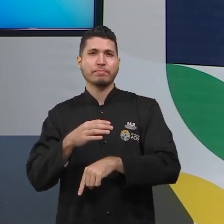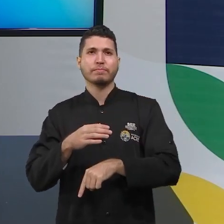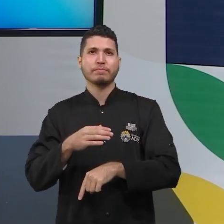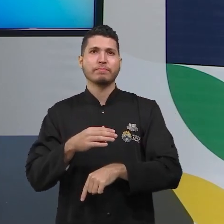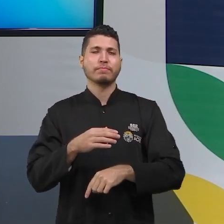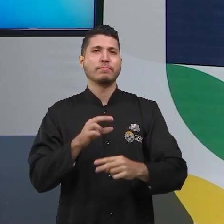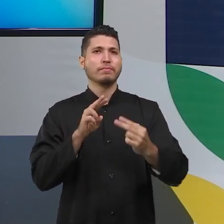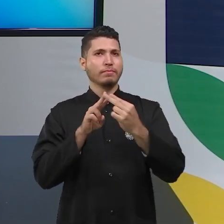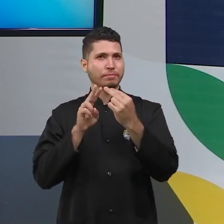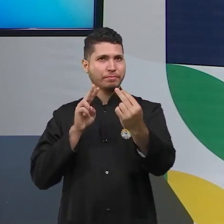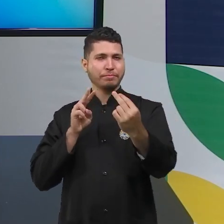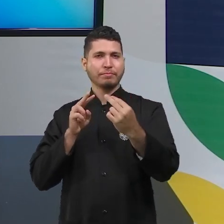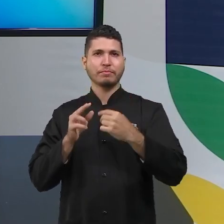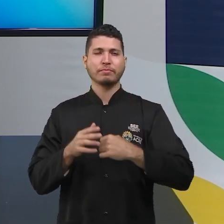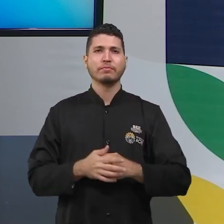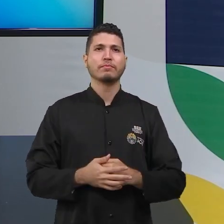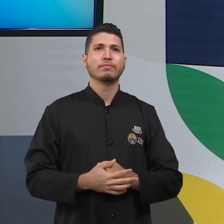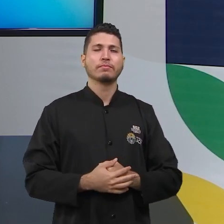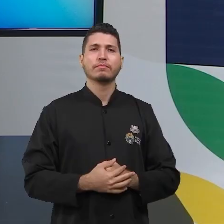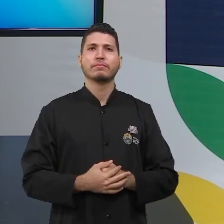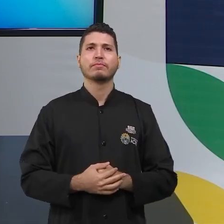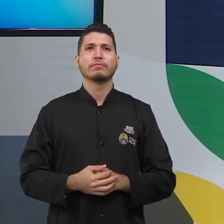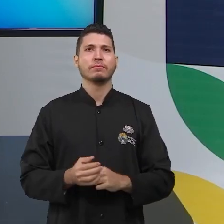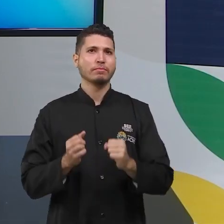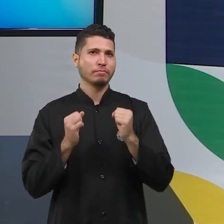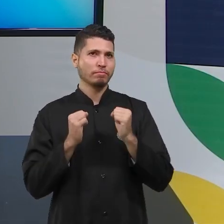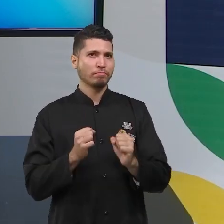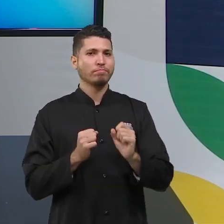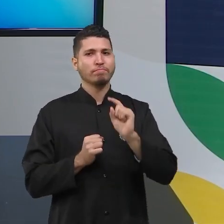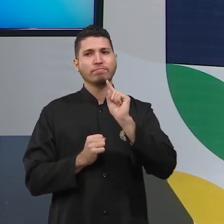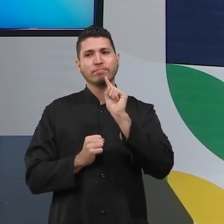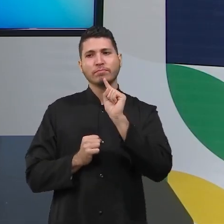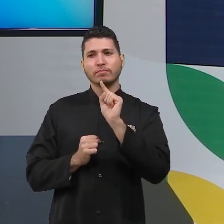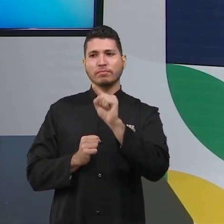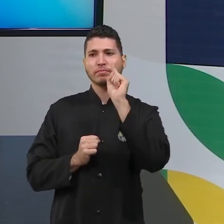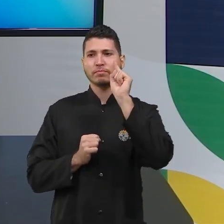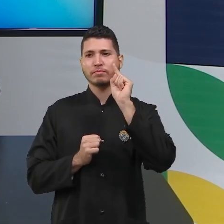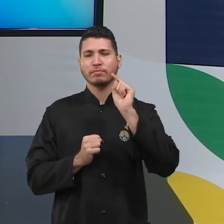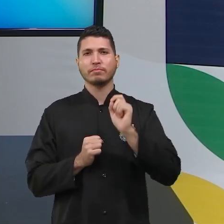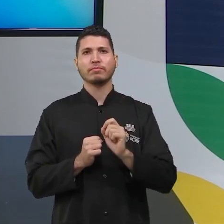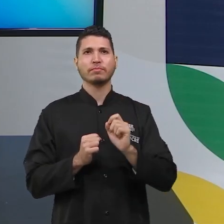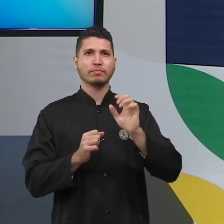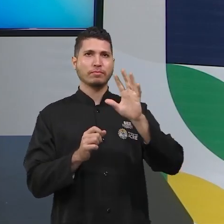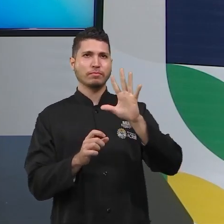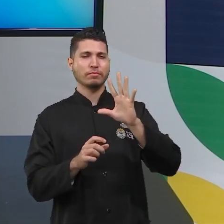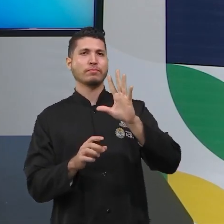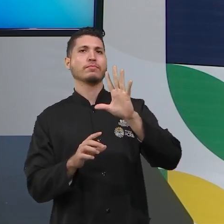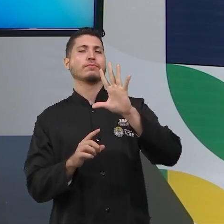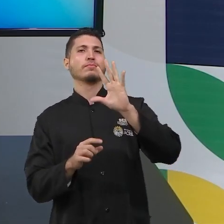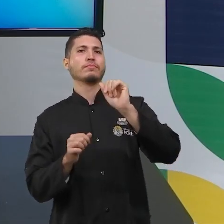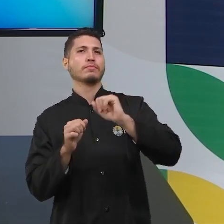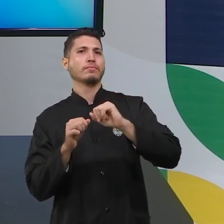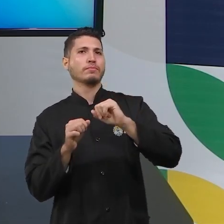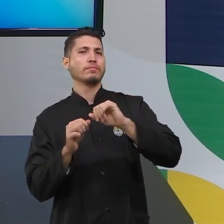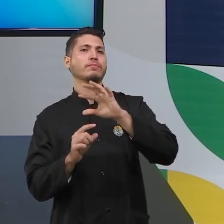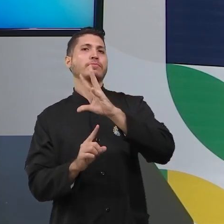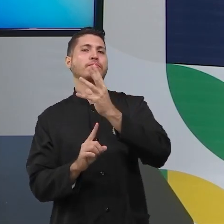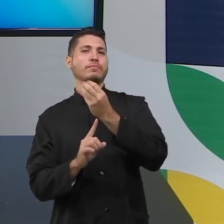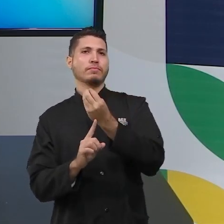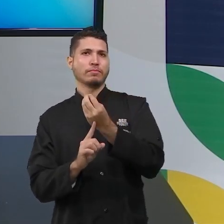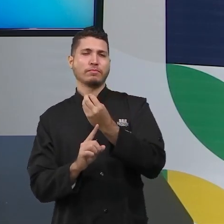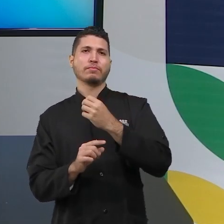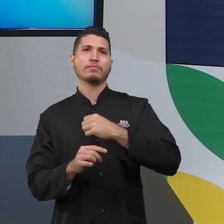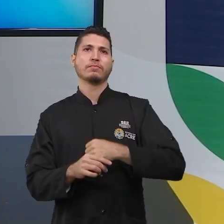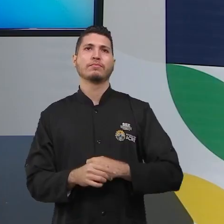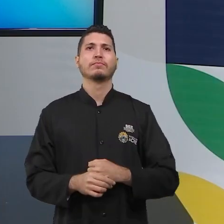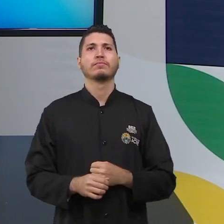caso virtual, você pode tocar na obra, né? Você pode dar um zoom e aumentar para ver mais detalhe. Você